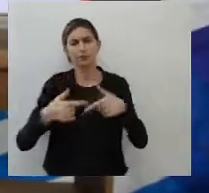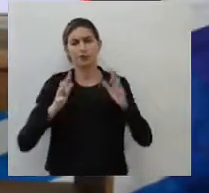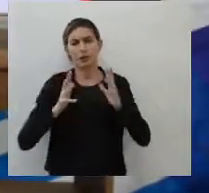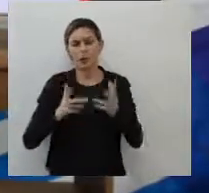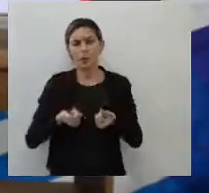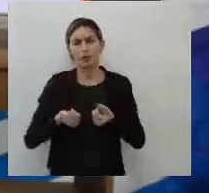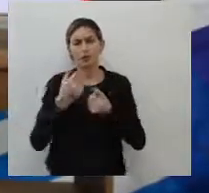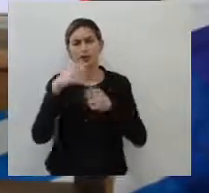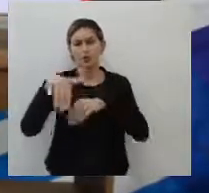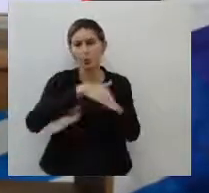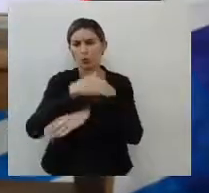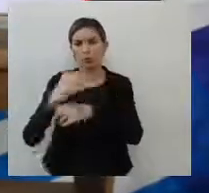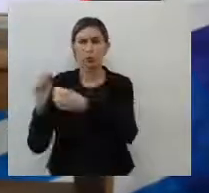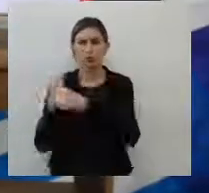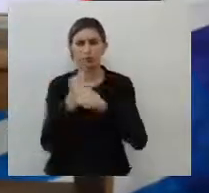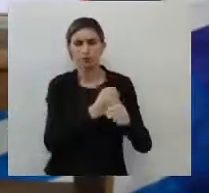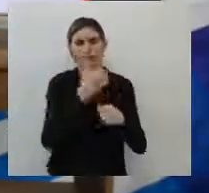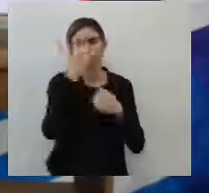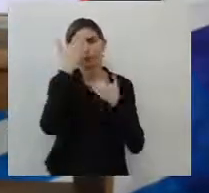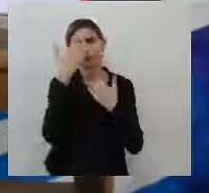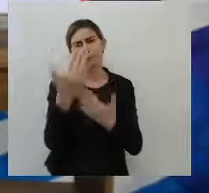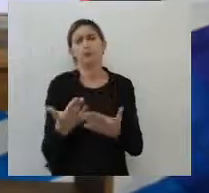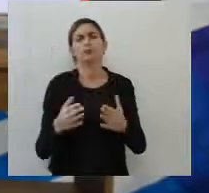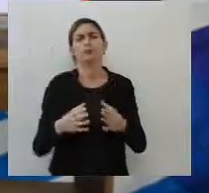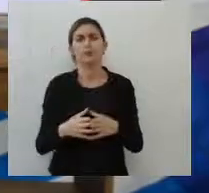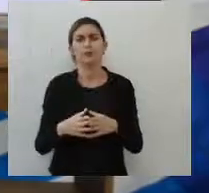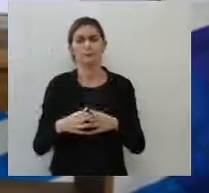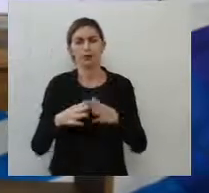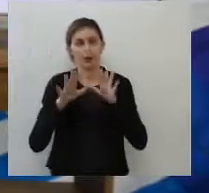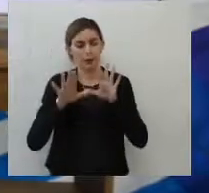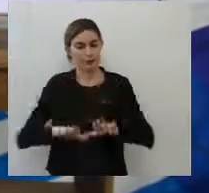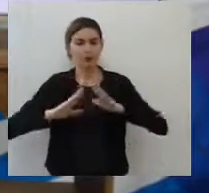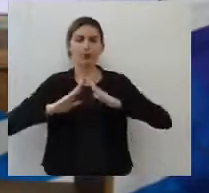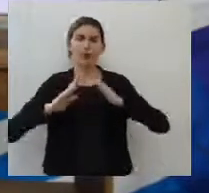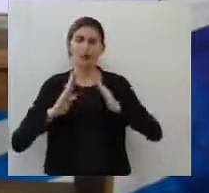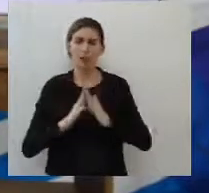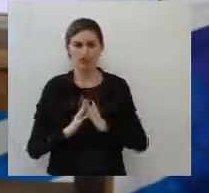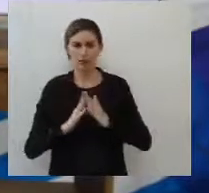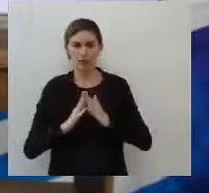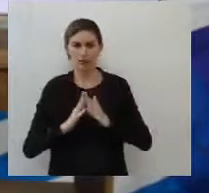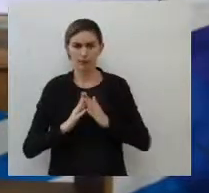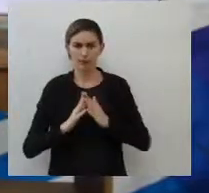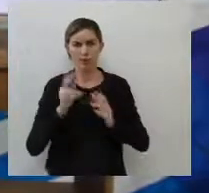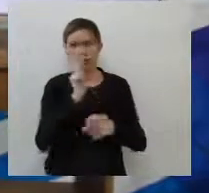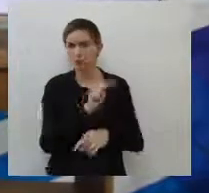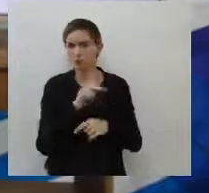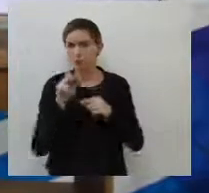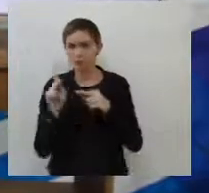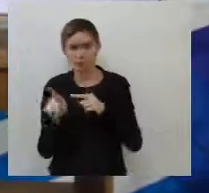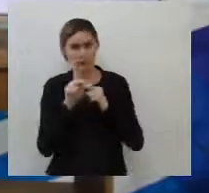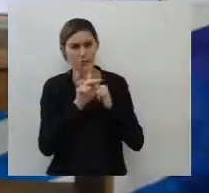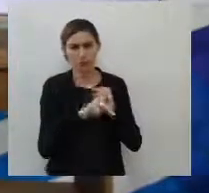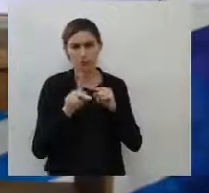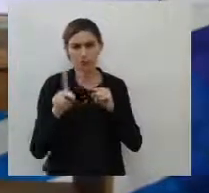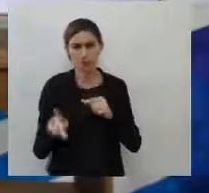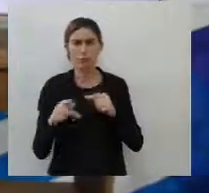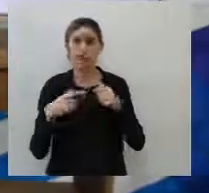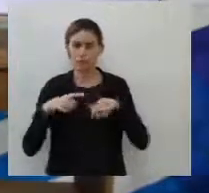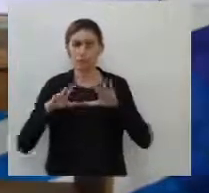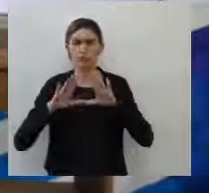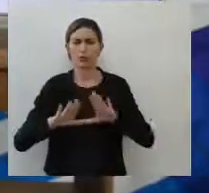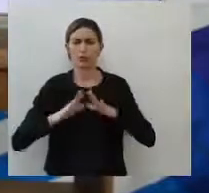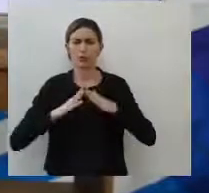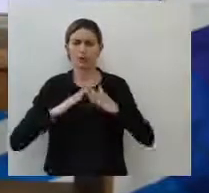limpeza urbana, muito obrigado. Fique em casa. Os professores estão em